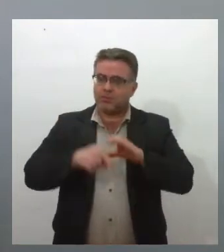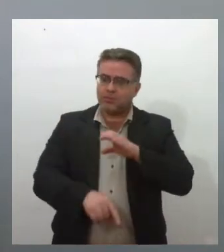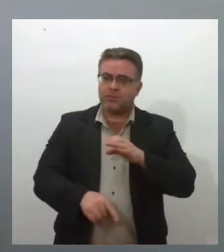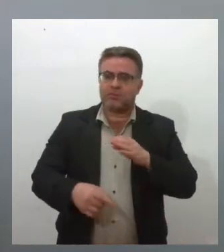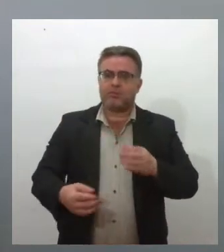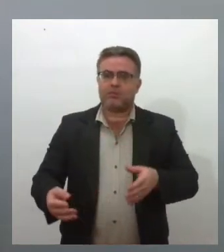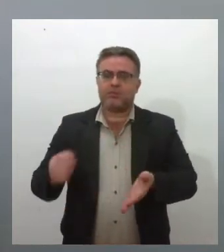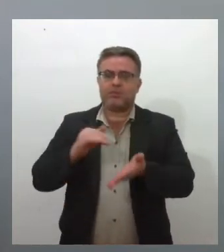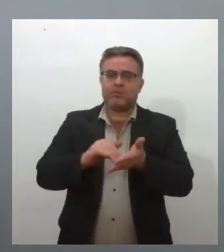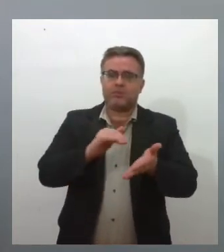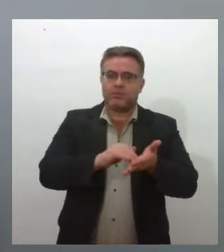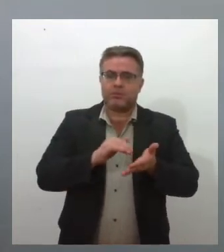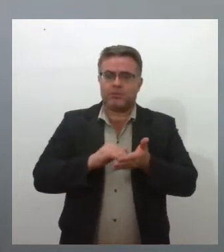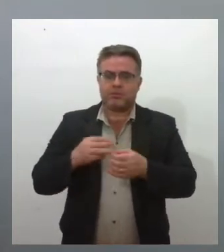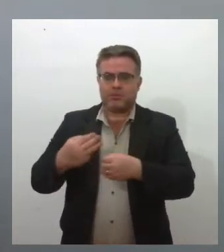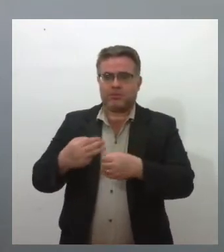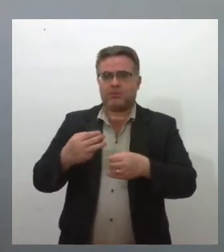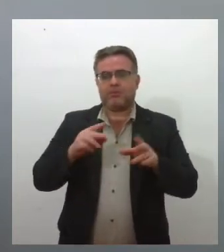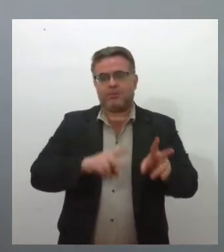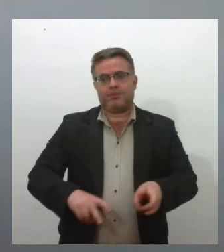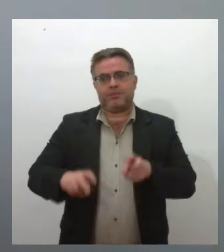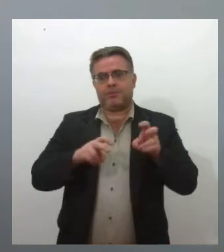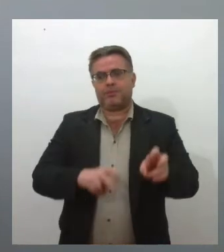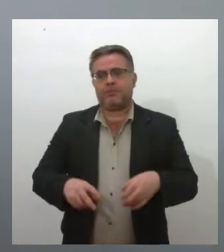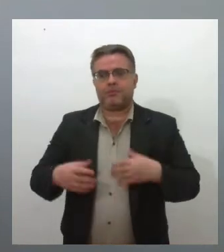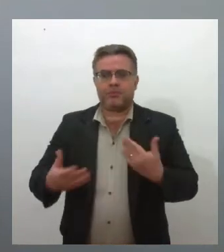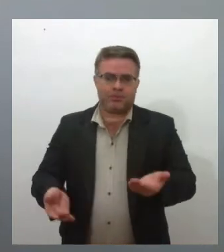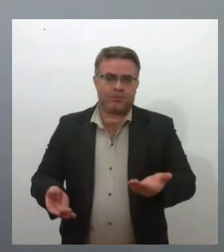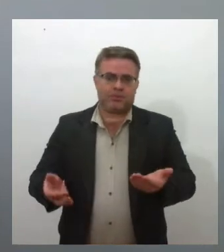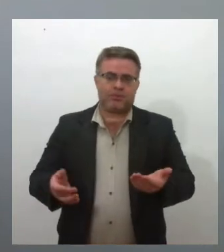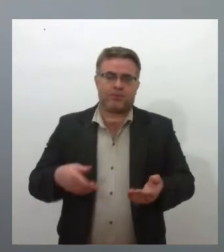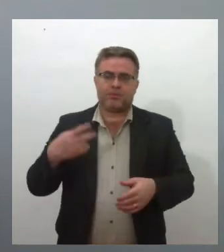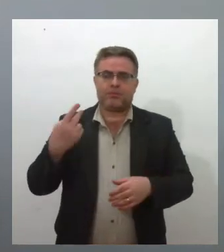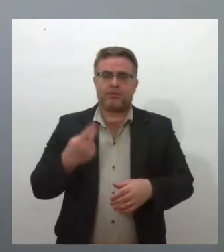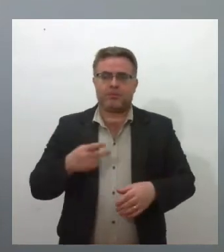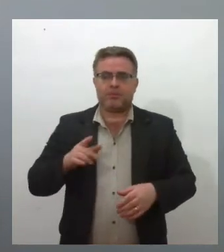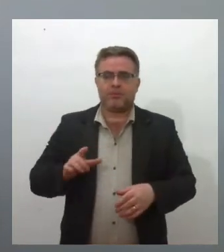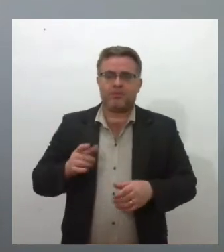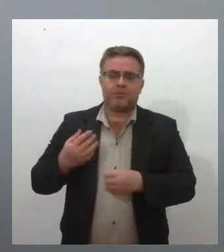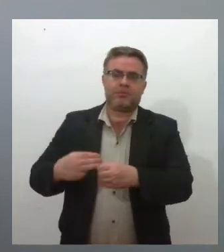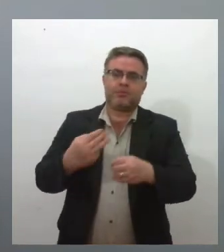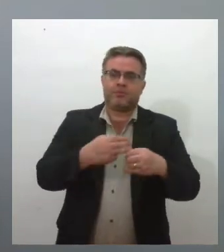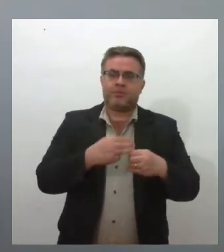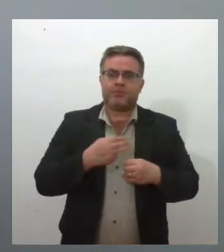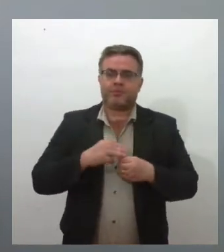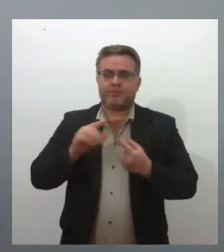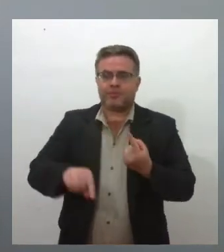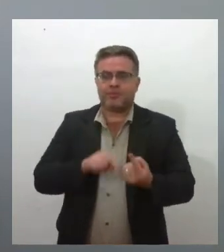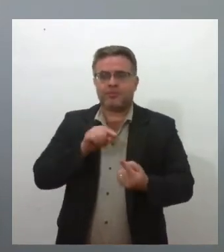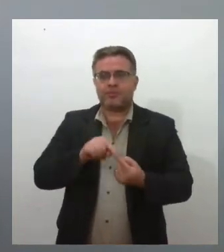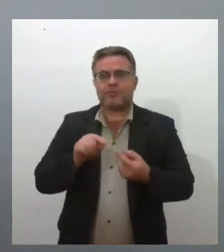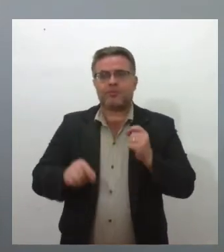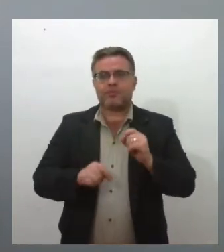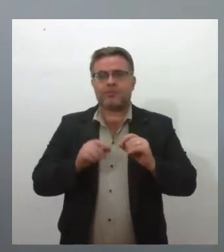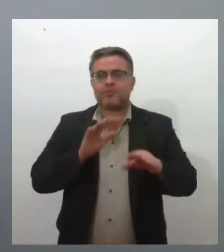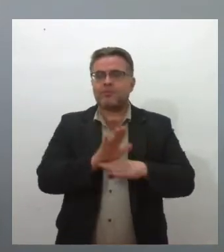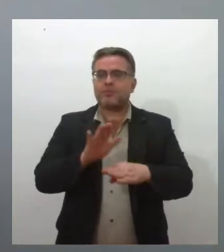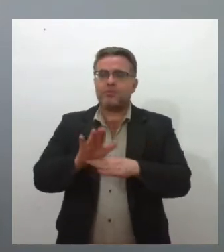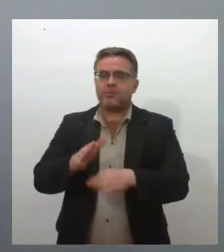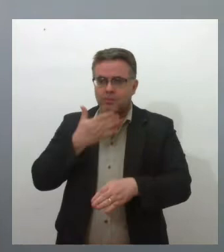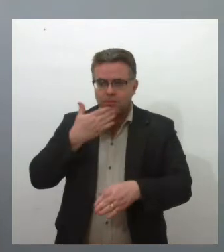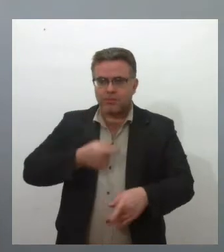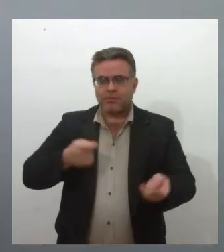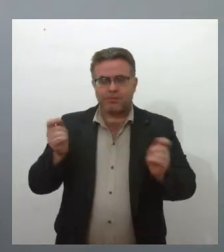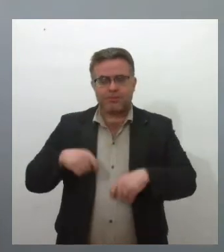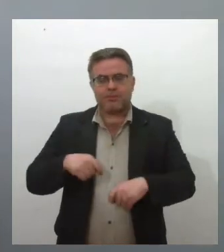às secretarias de Fazenda ou de Finanças dos diversos municípios, com o objetivo de dar melhores condições para que